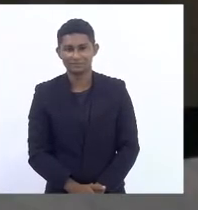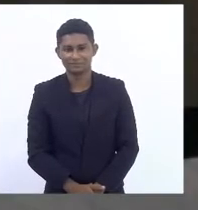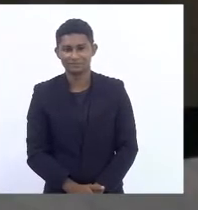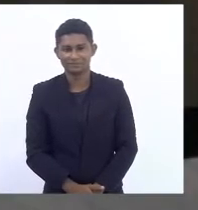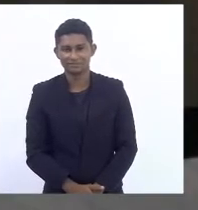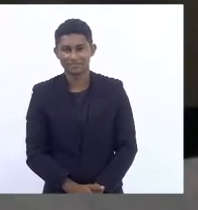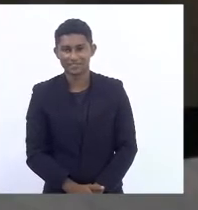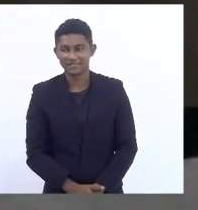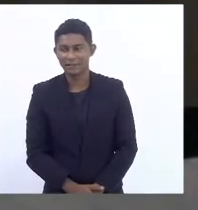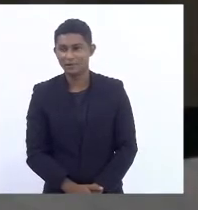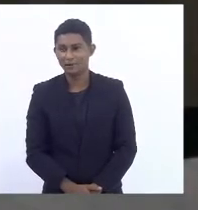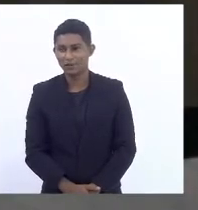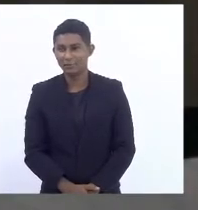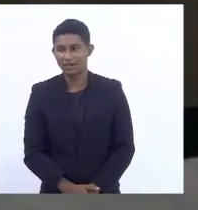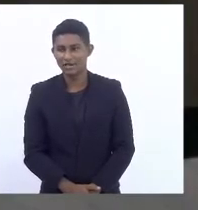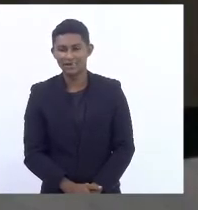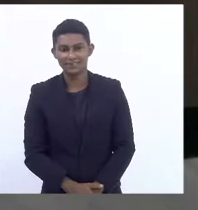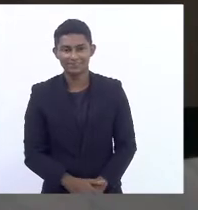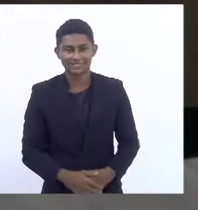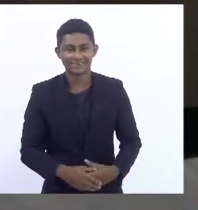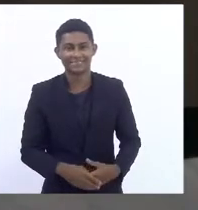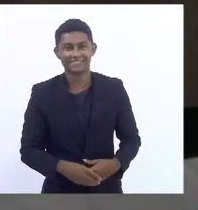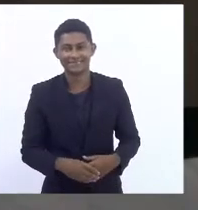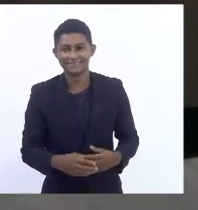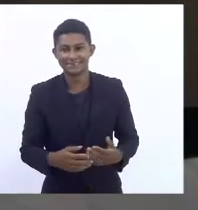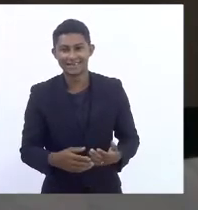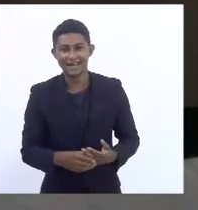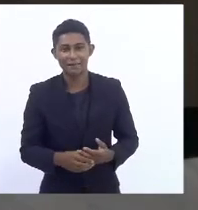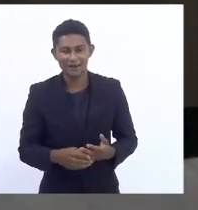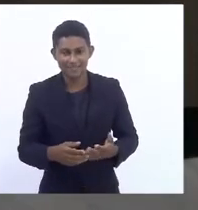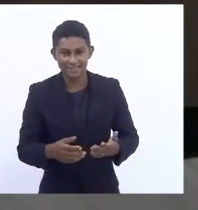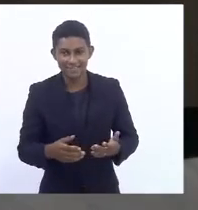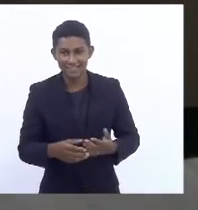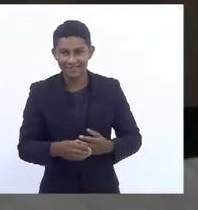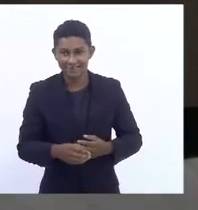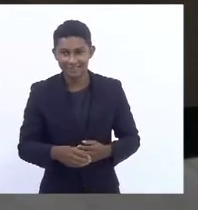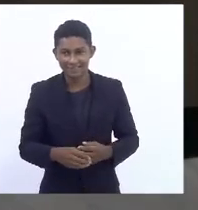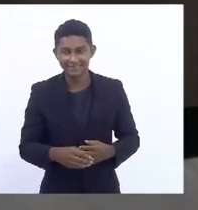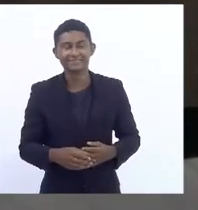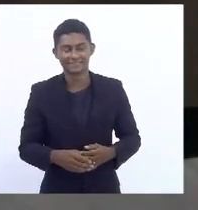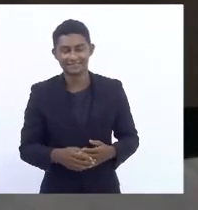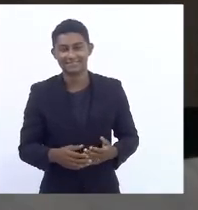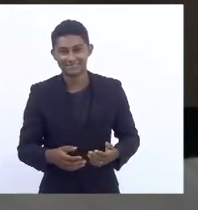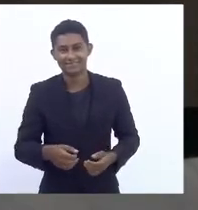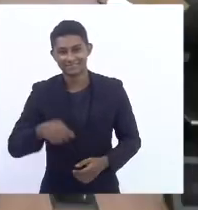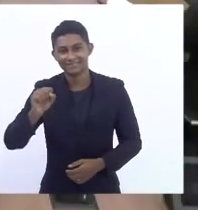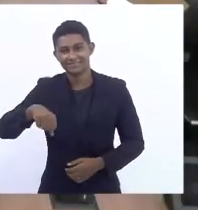Elogiando os autores, pelos motivos já apresentados aqui, o nosso parecer é favorável.